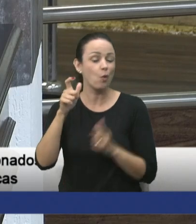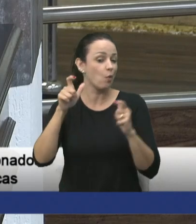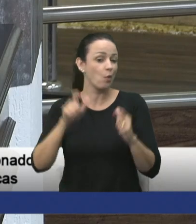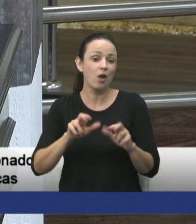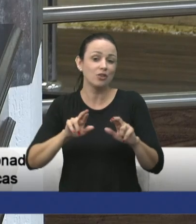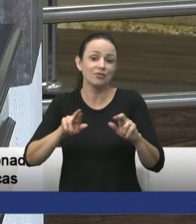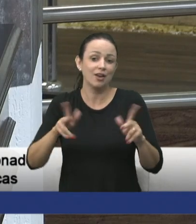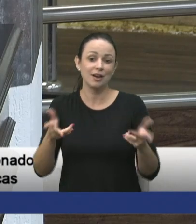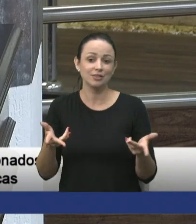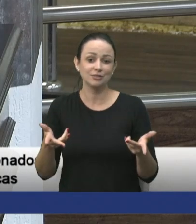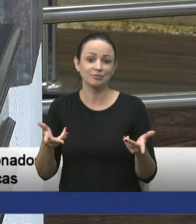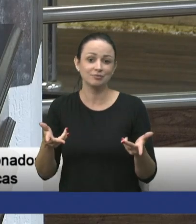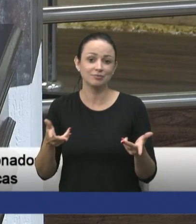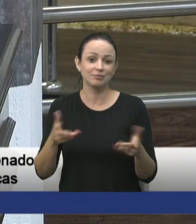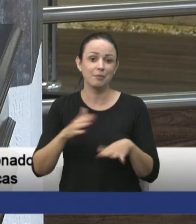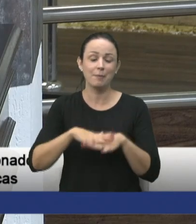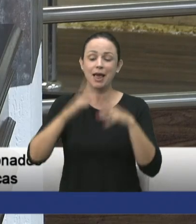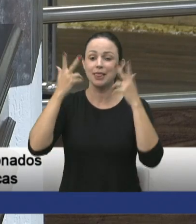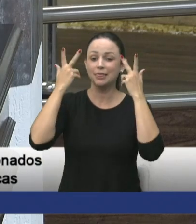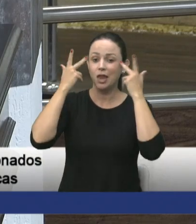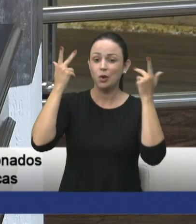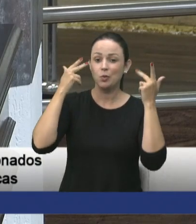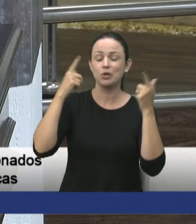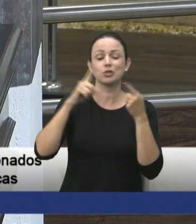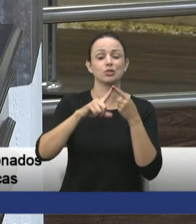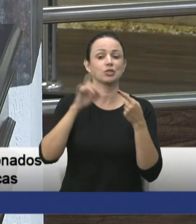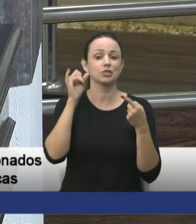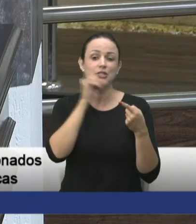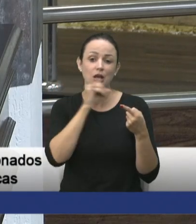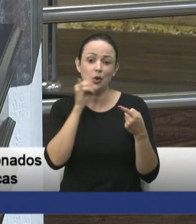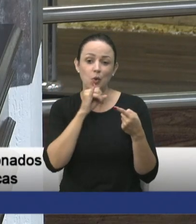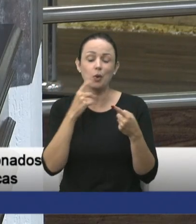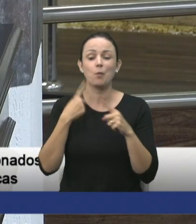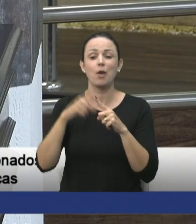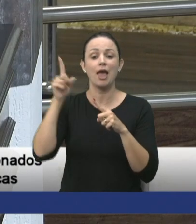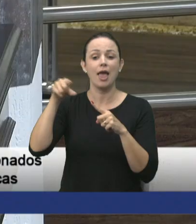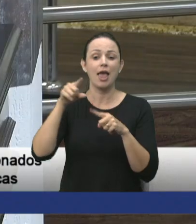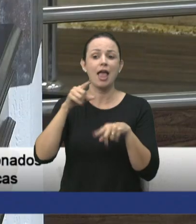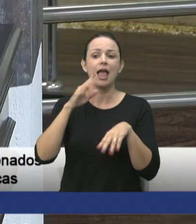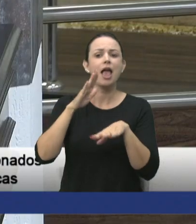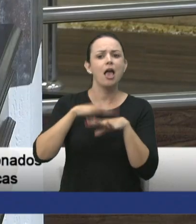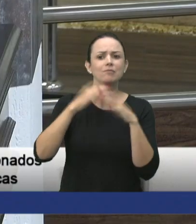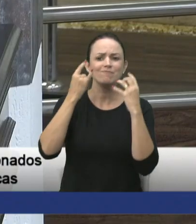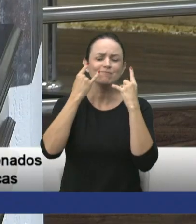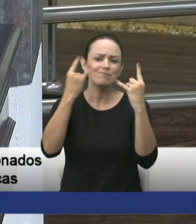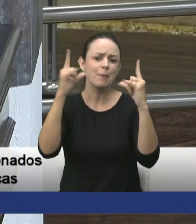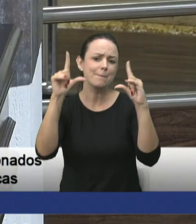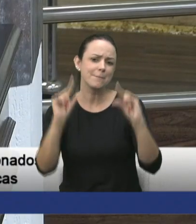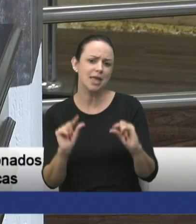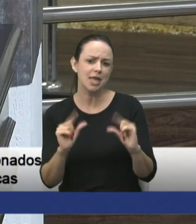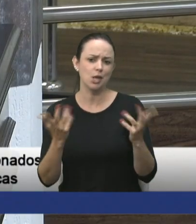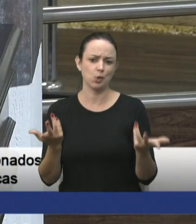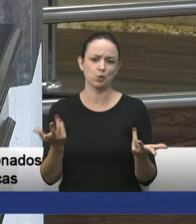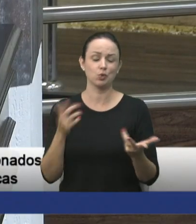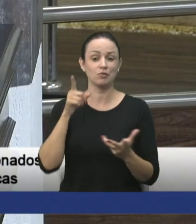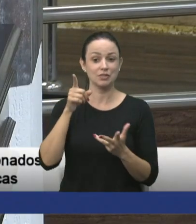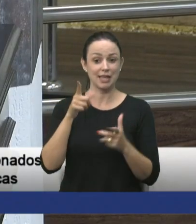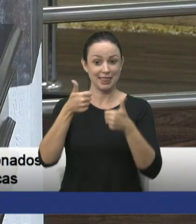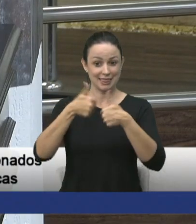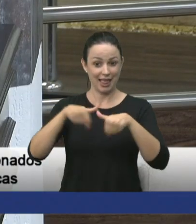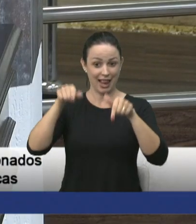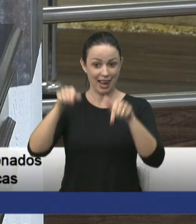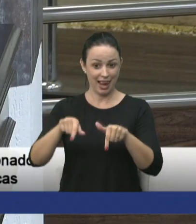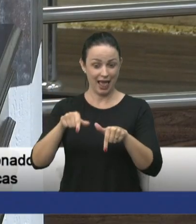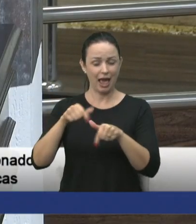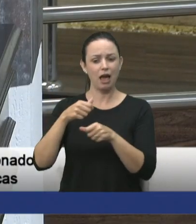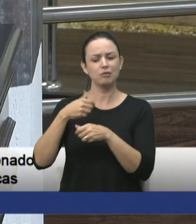diferente. É mais tranquilo do que a Itália, menos chamativo do que a Itália, mas depois que você está lá por um tempo